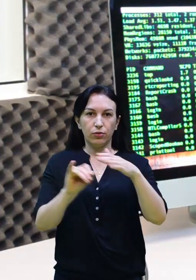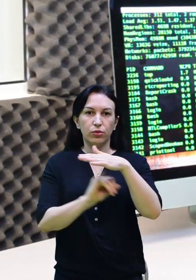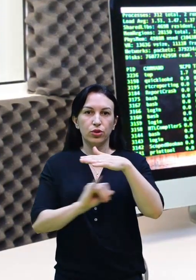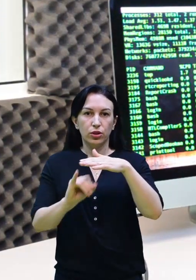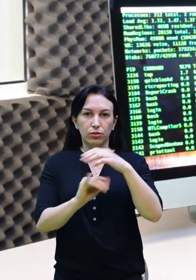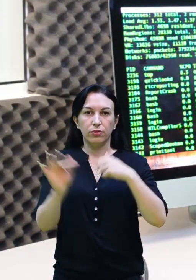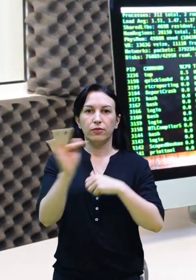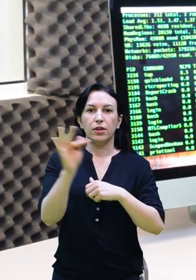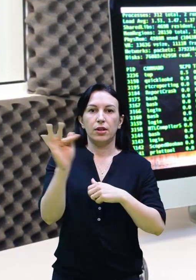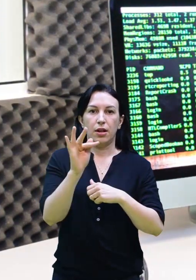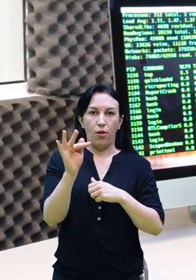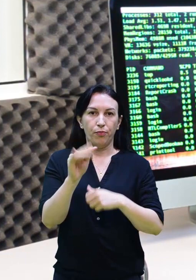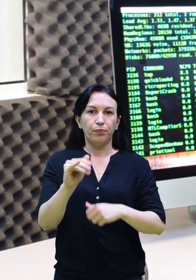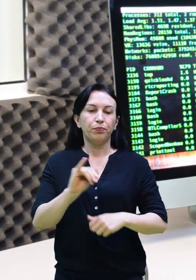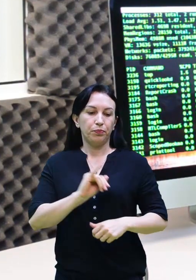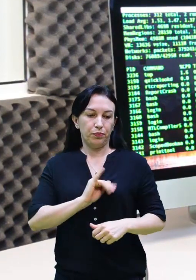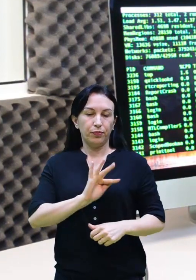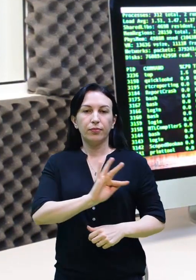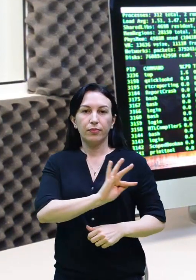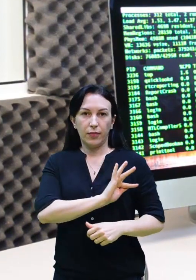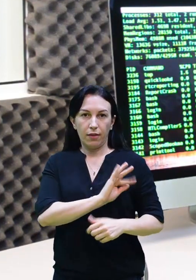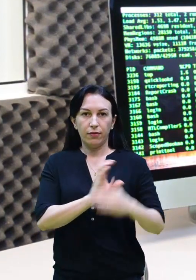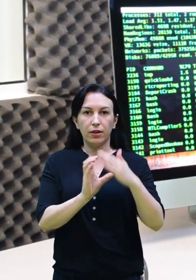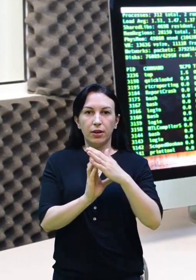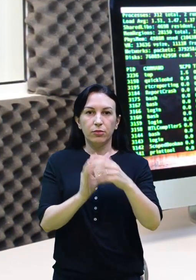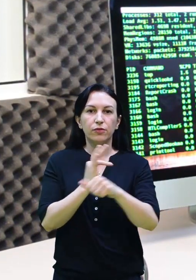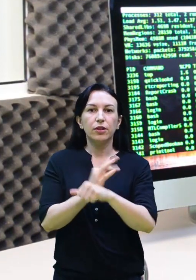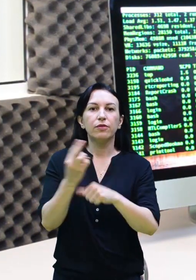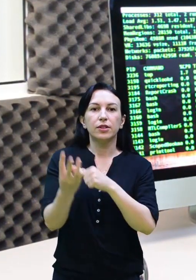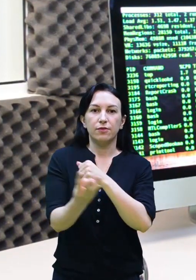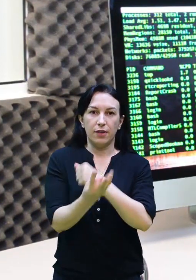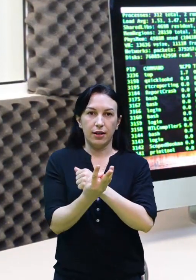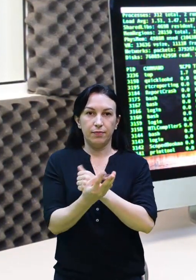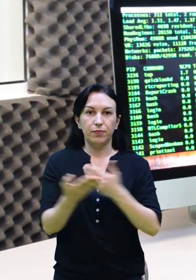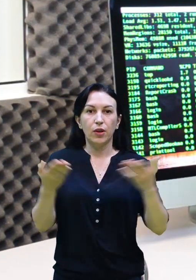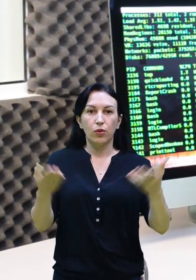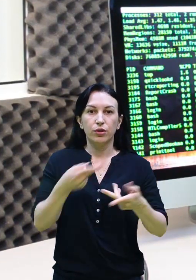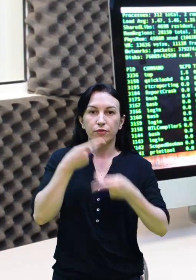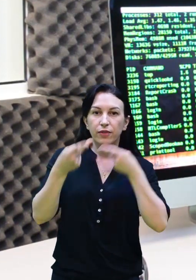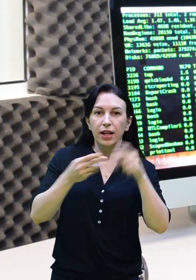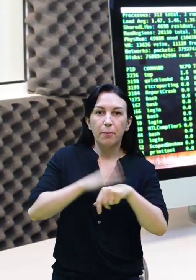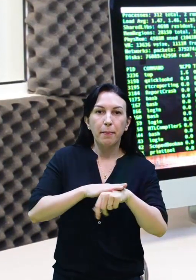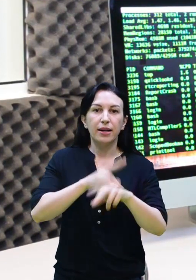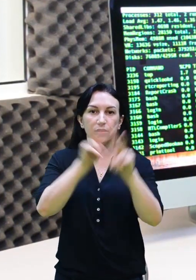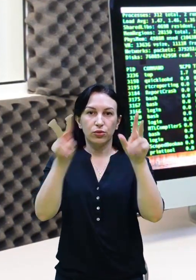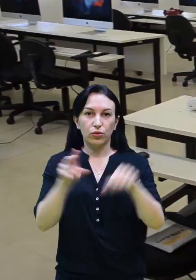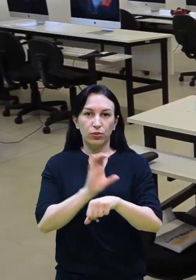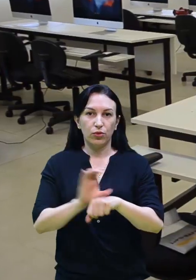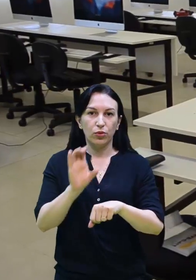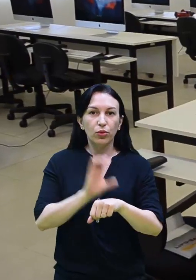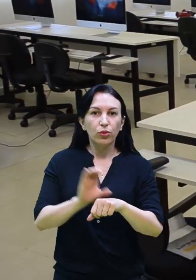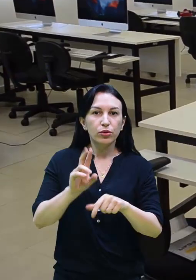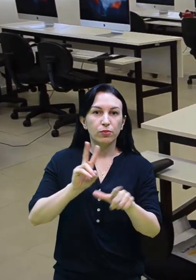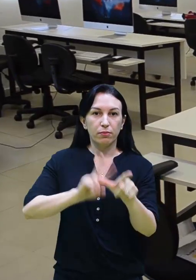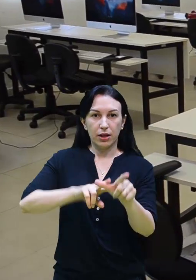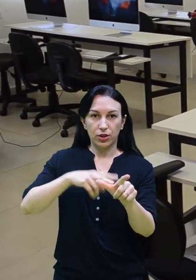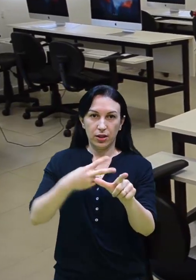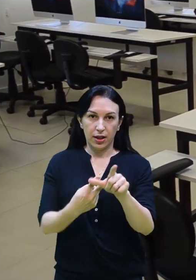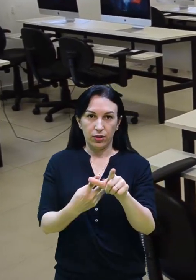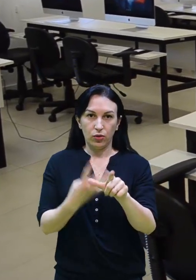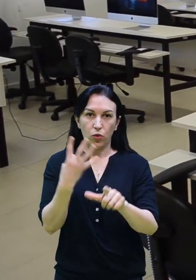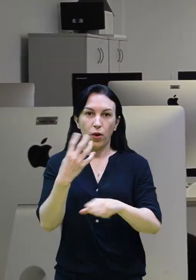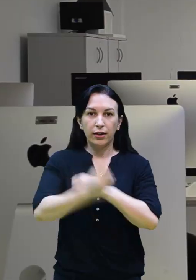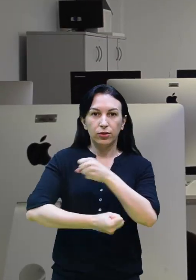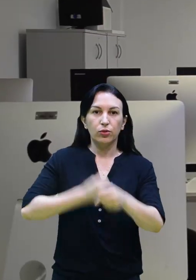de Frederico Westphalen. Hoje eu estou aqui para falar para vocês um pouco mais sobre esse curso, que é um curso de bacharelado com duração de 4